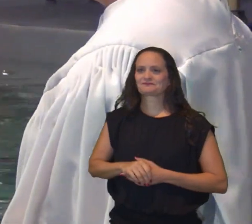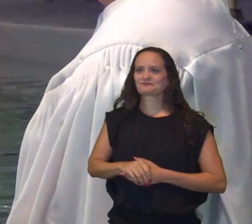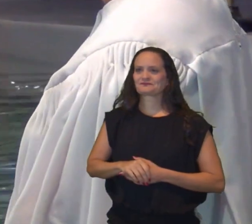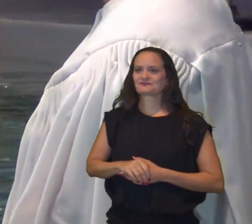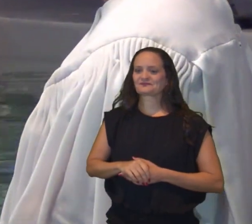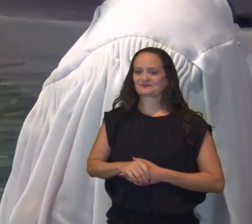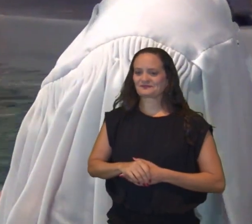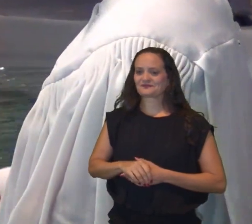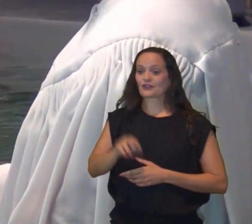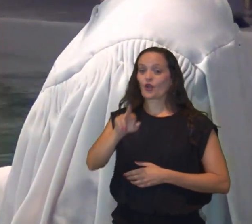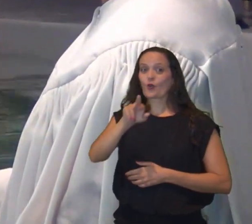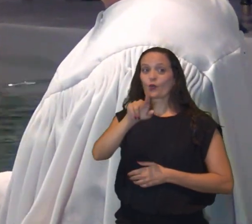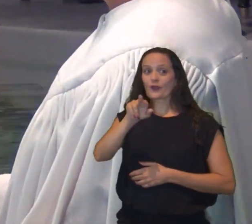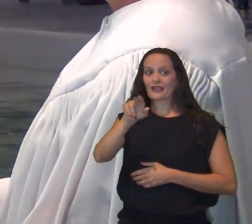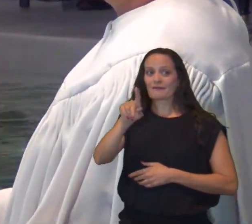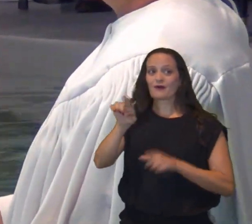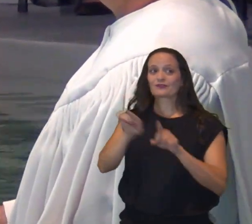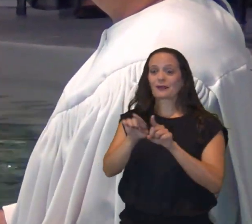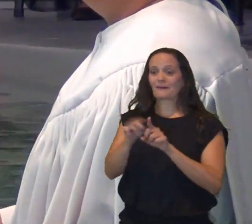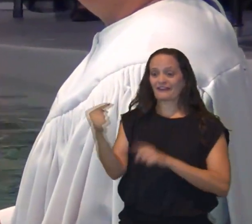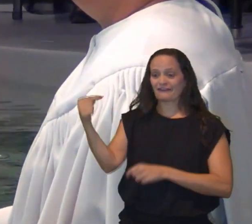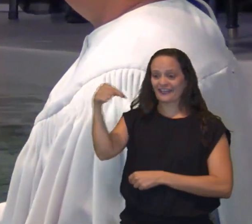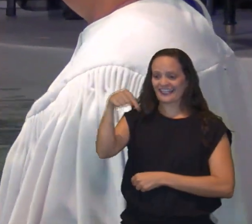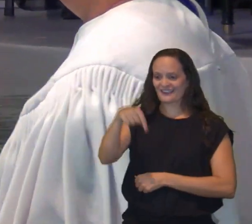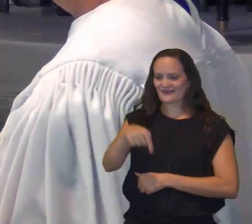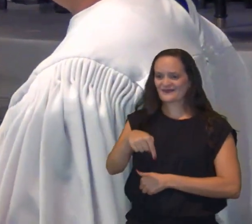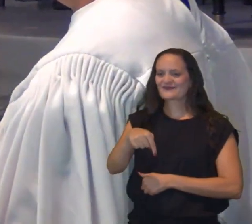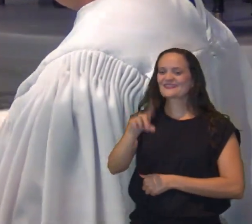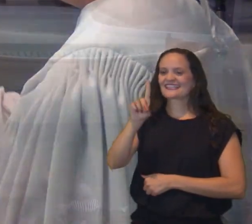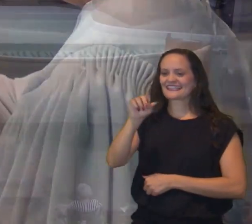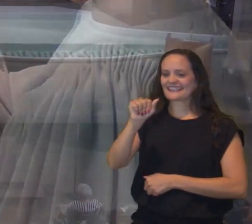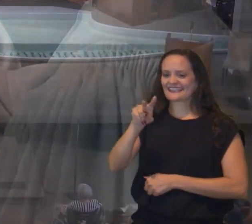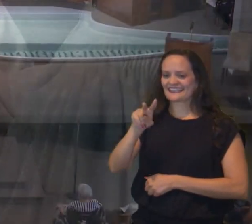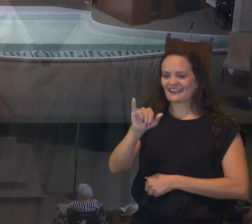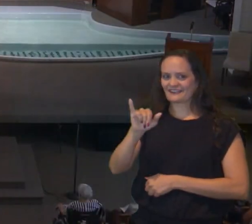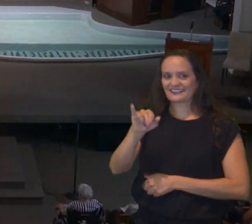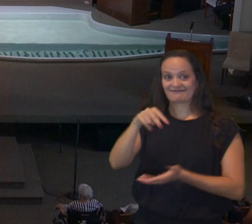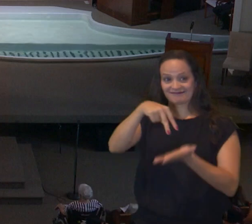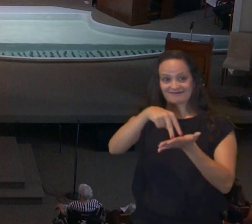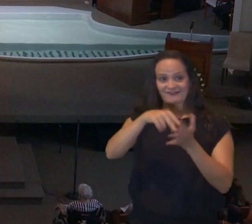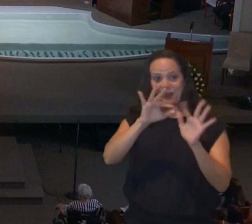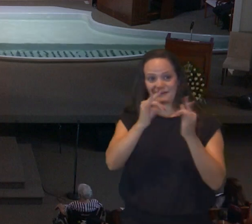seu irmão que está aqui também, o Davi. Por favor, coloque-se de